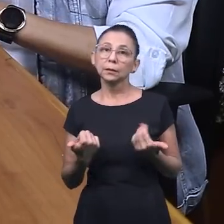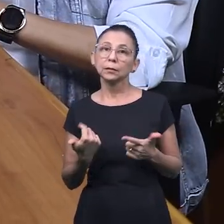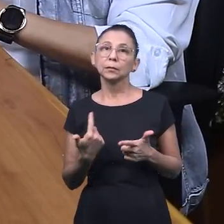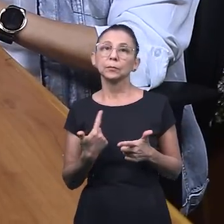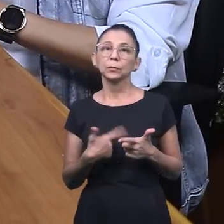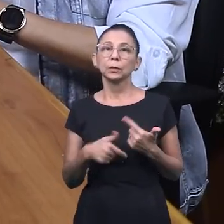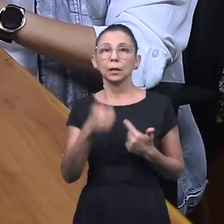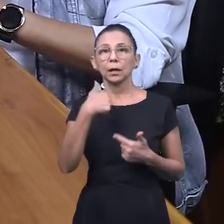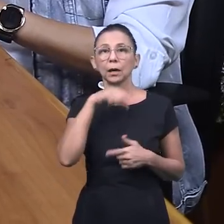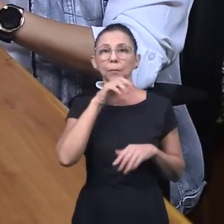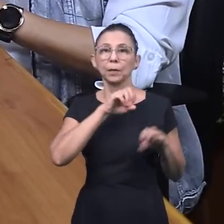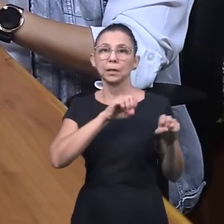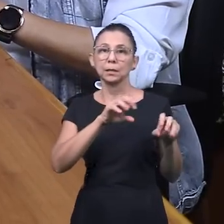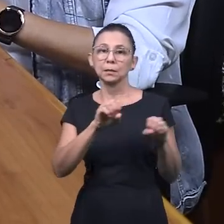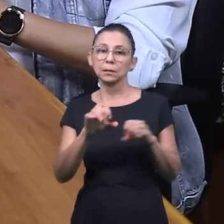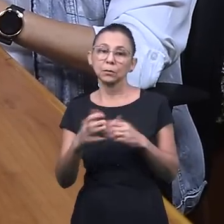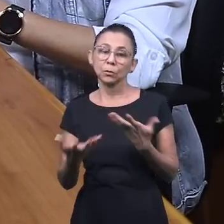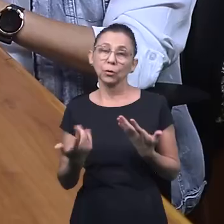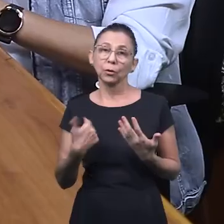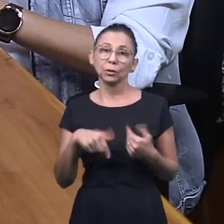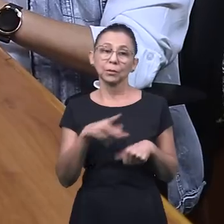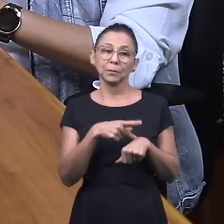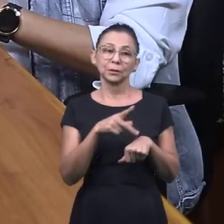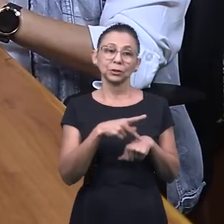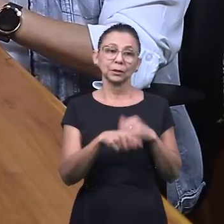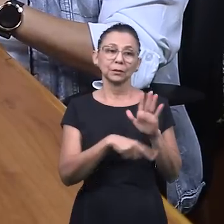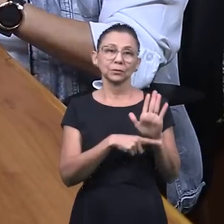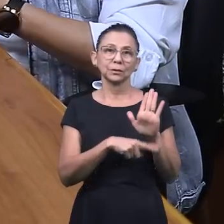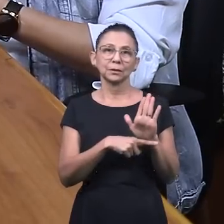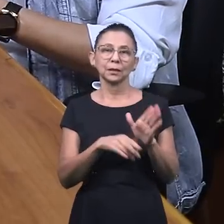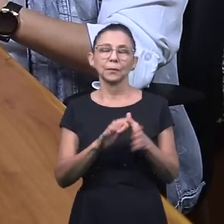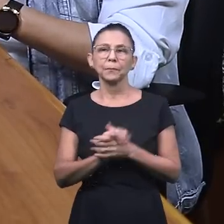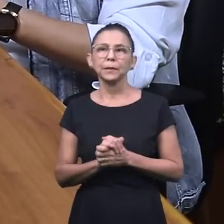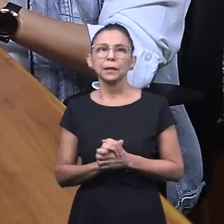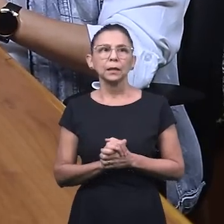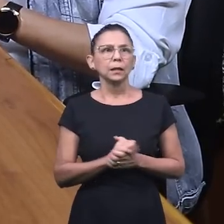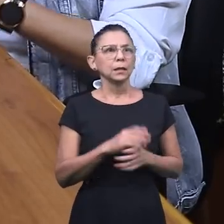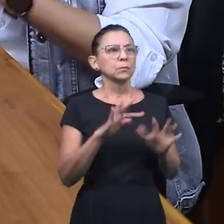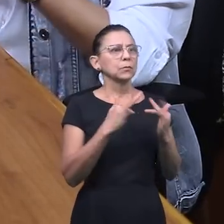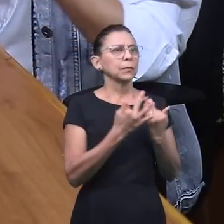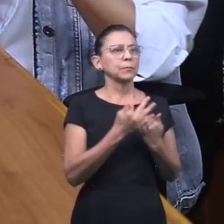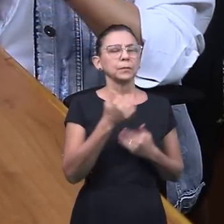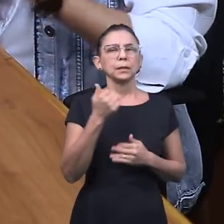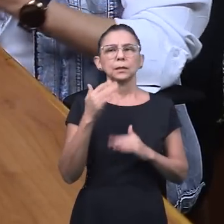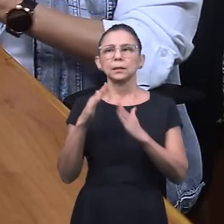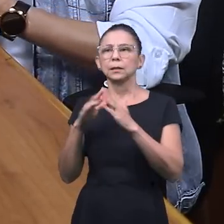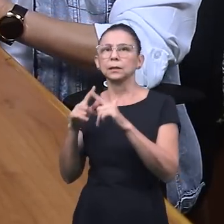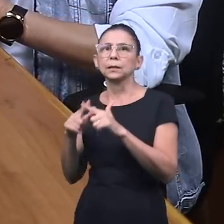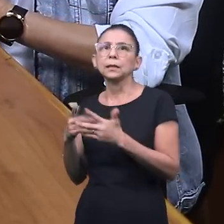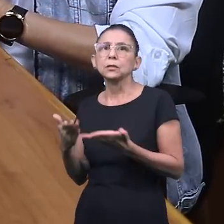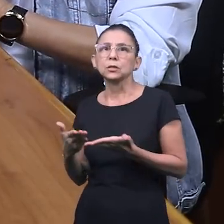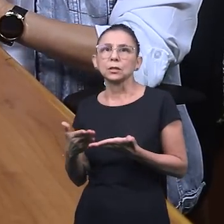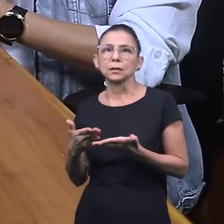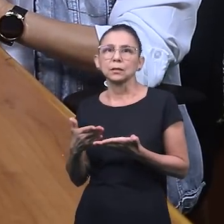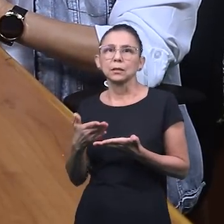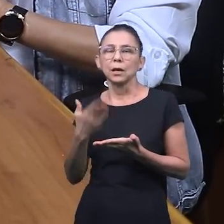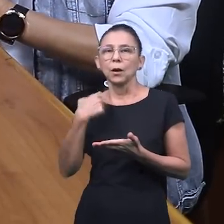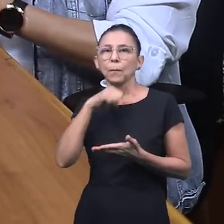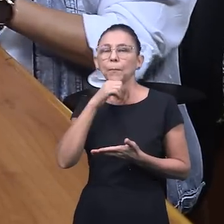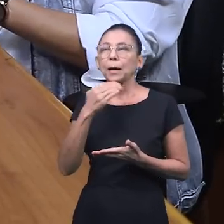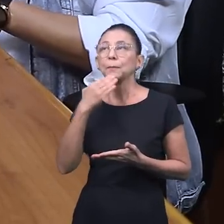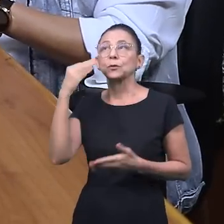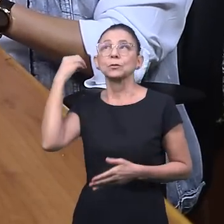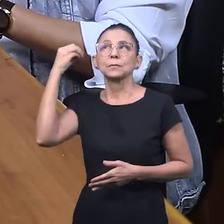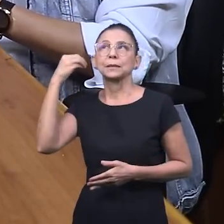Eu ia perguntar isso agora a você. Como é que foi a reação da sua família? Como foi a reação da igreja? Porque o seu pai tinha pedido uma experiência. Sim.